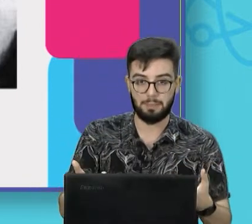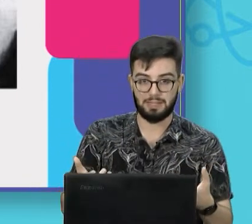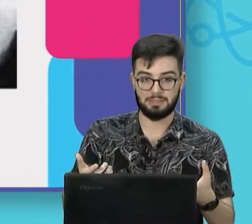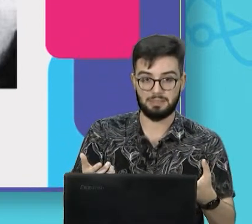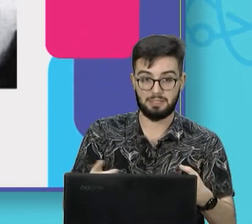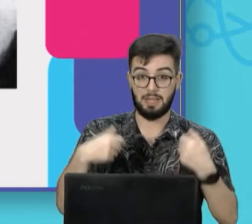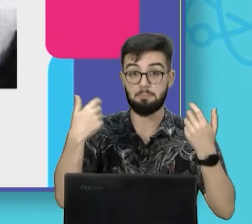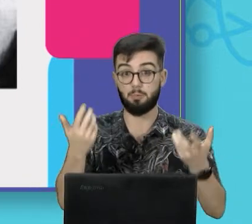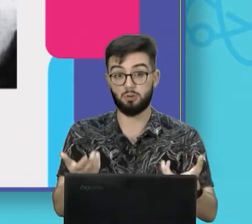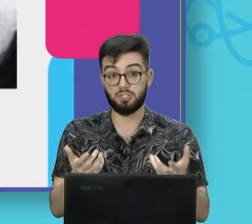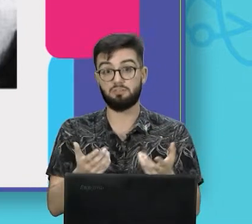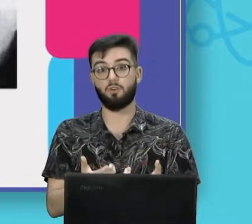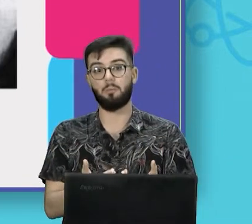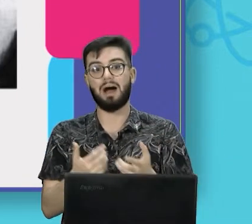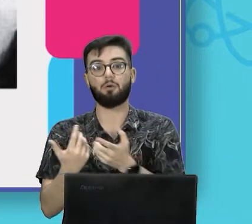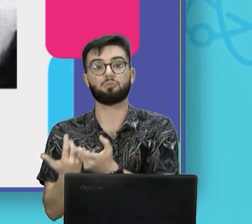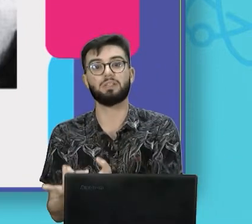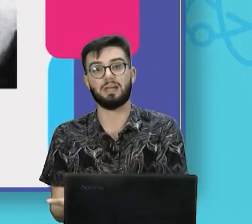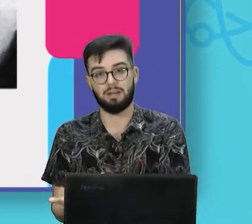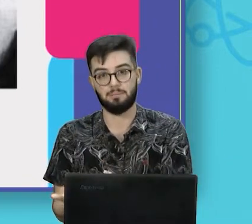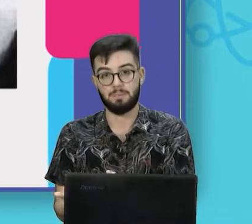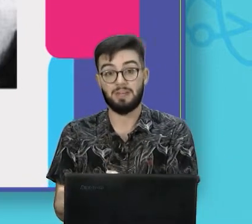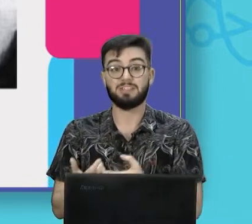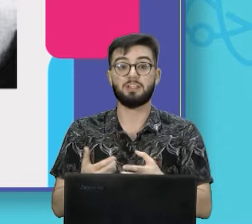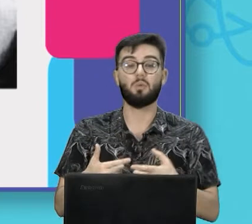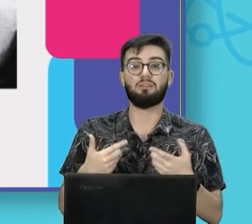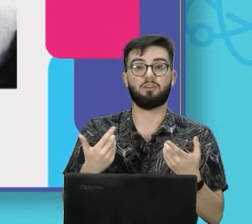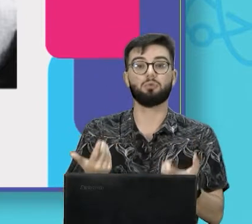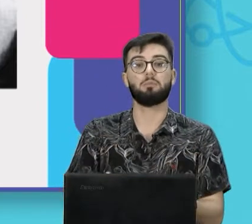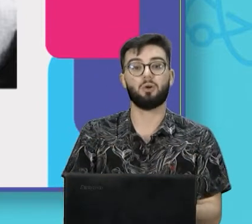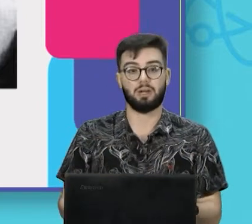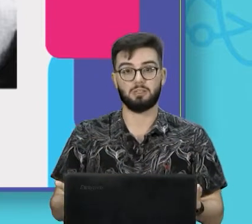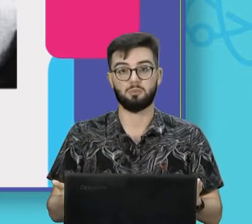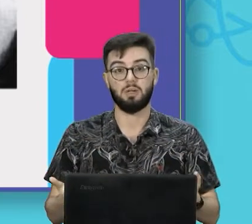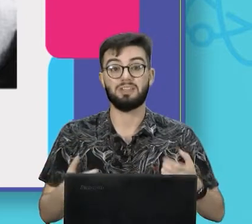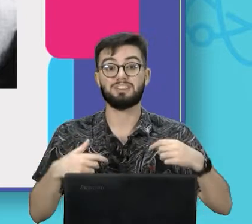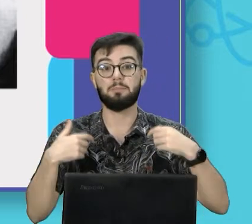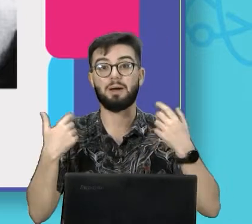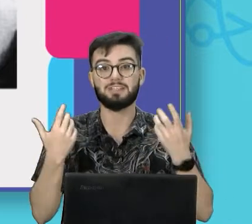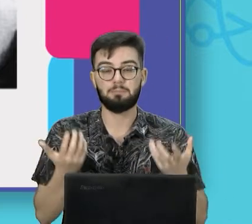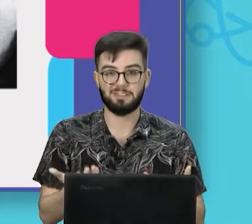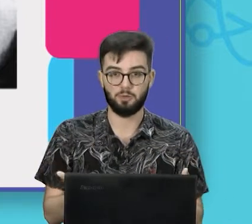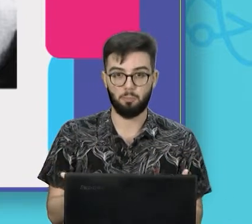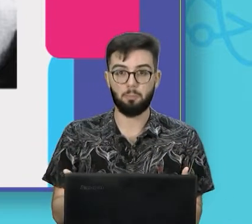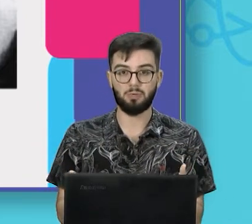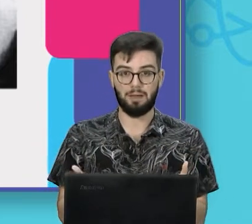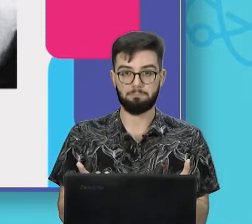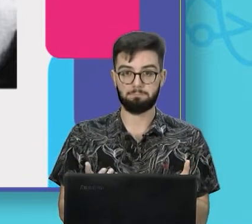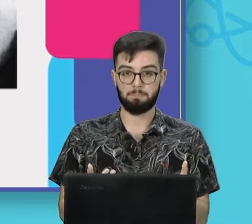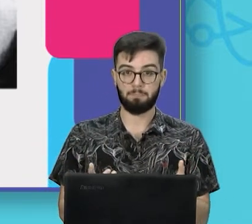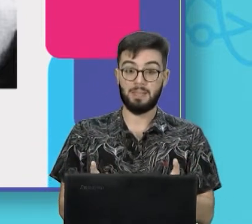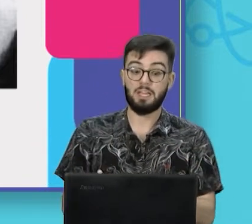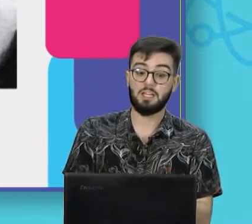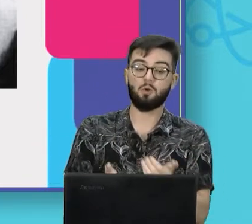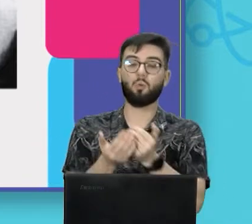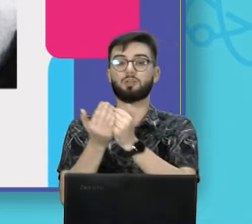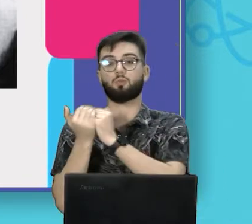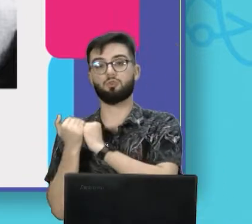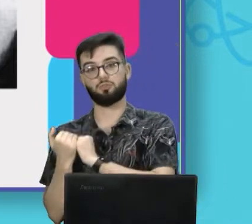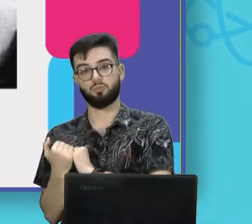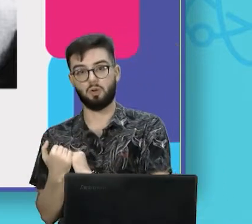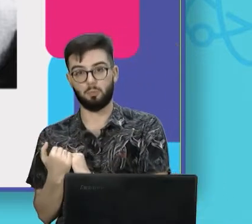colocado em prática que é imposta de forma autoritária sem o aval democrático sem Participação Popular